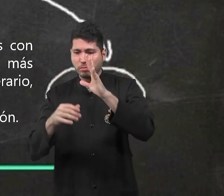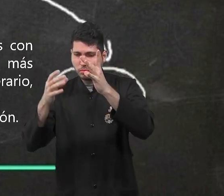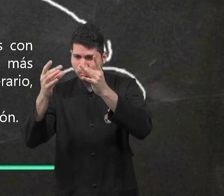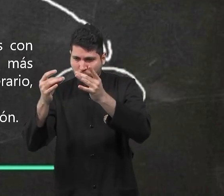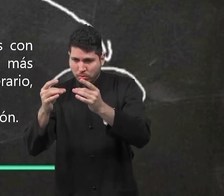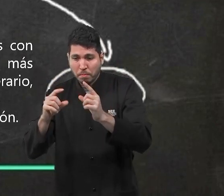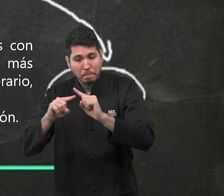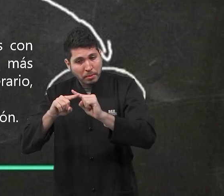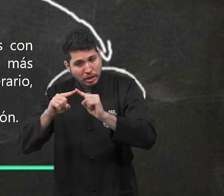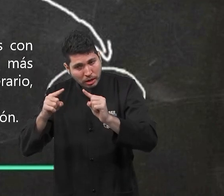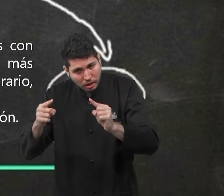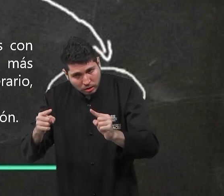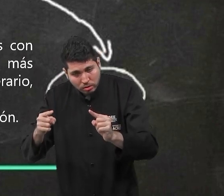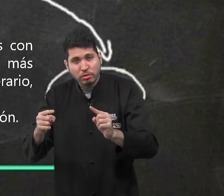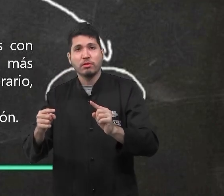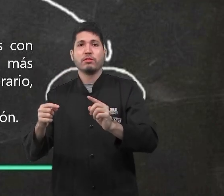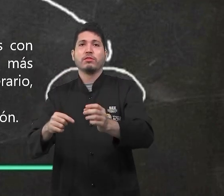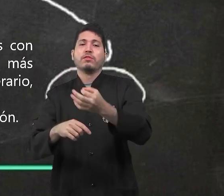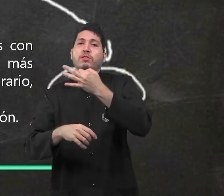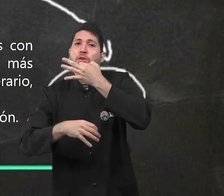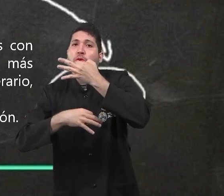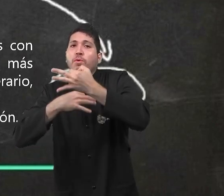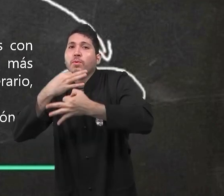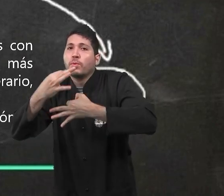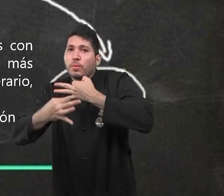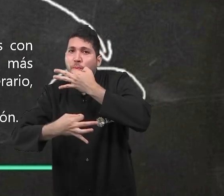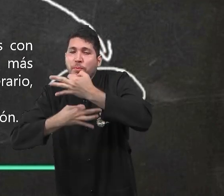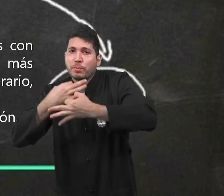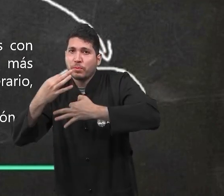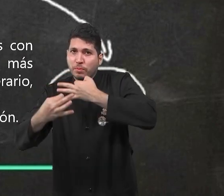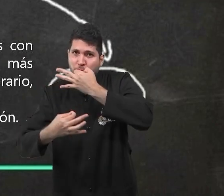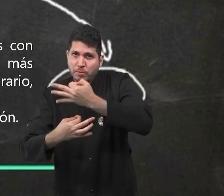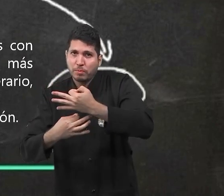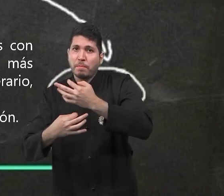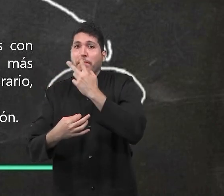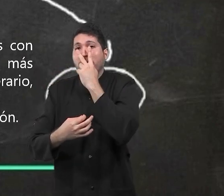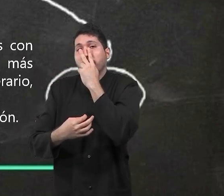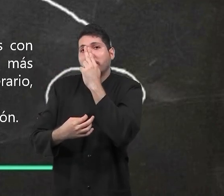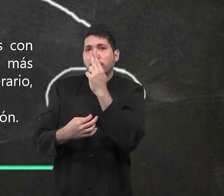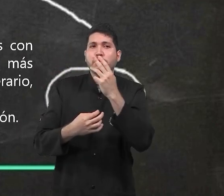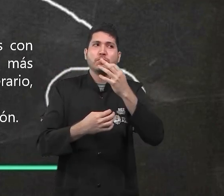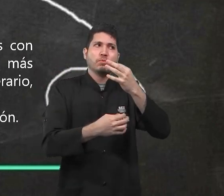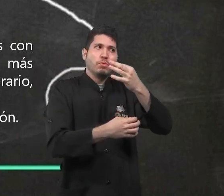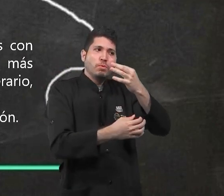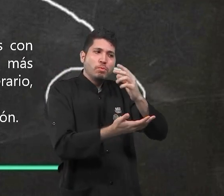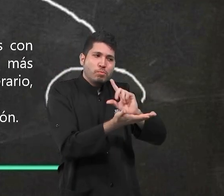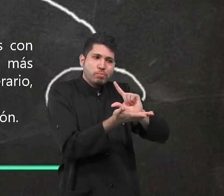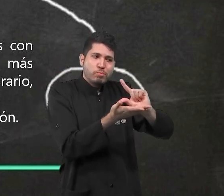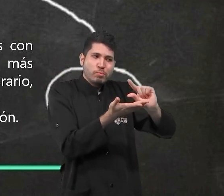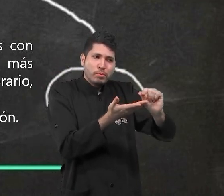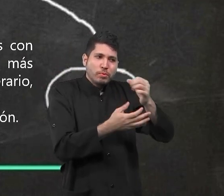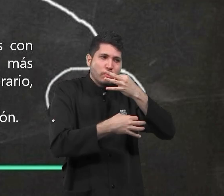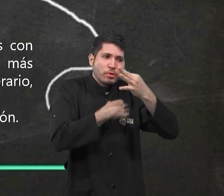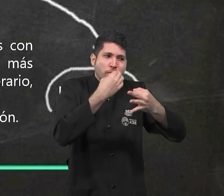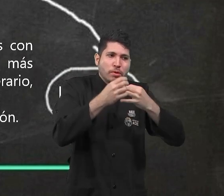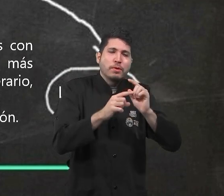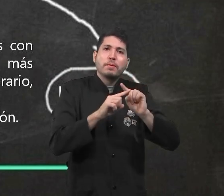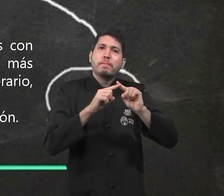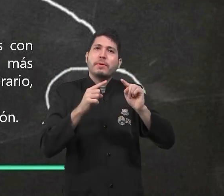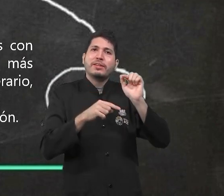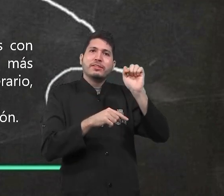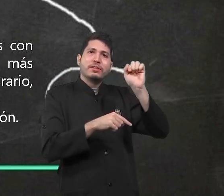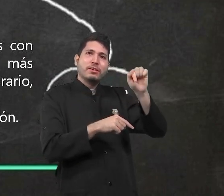com opinião, semelhante ao artigo de opinião, tá? Só que o artigo de opinião, ele parte de uma notícia